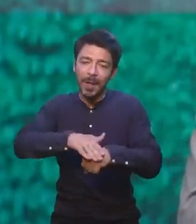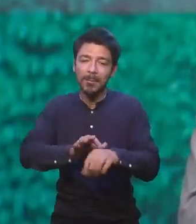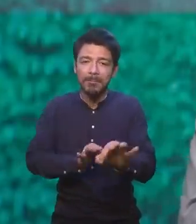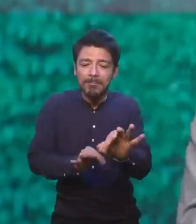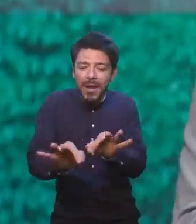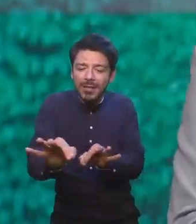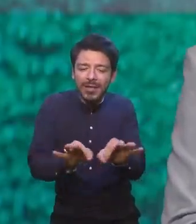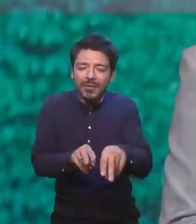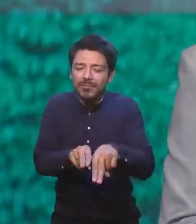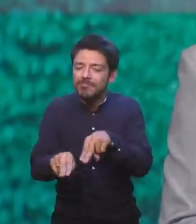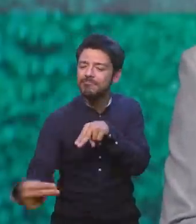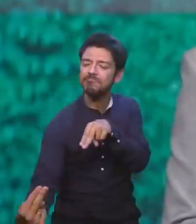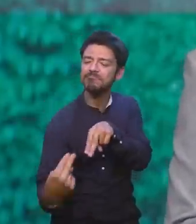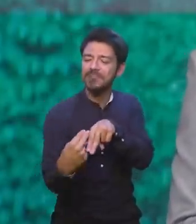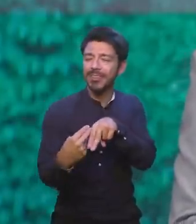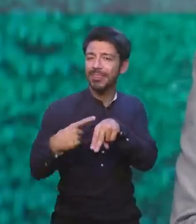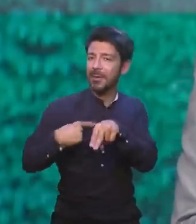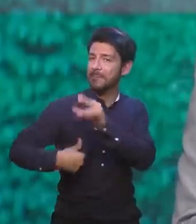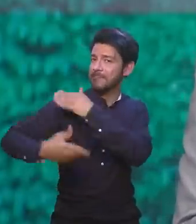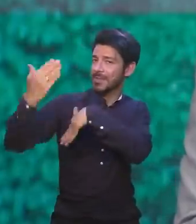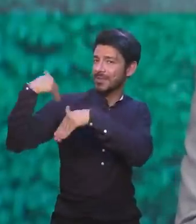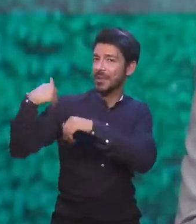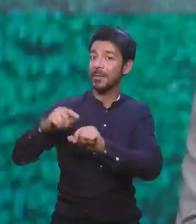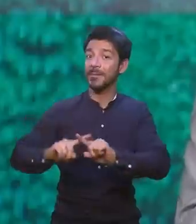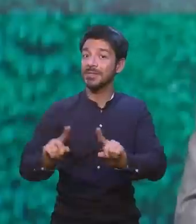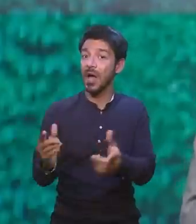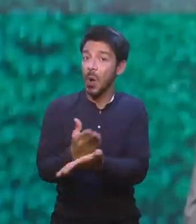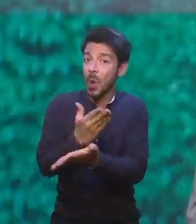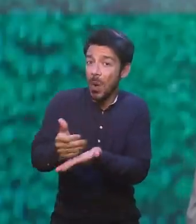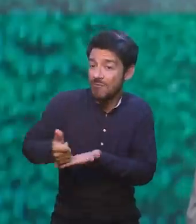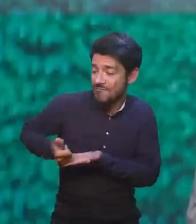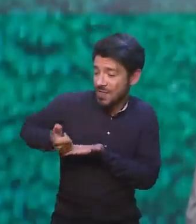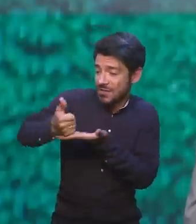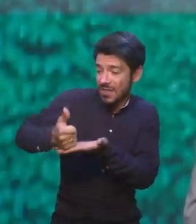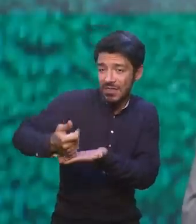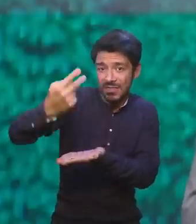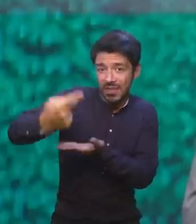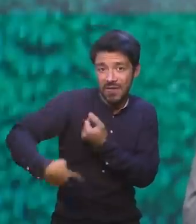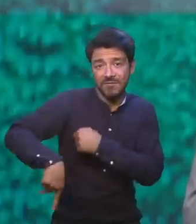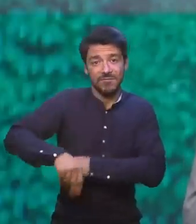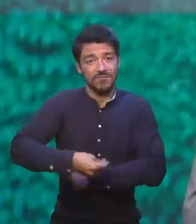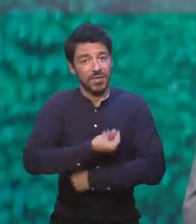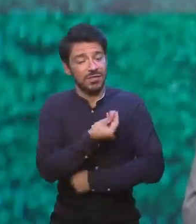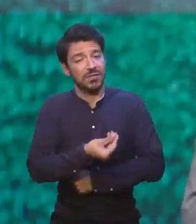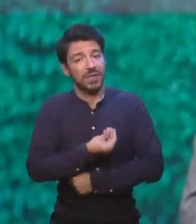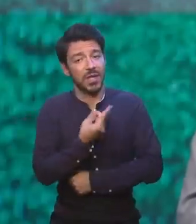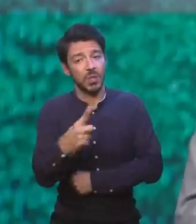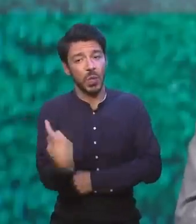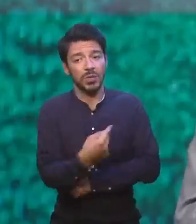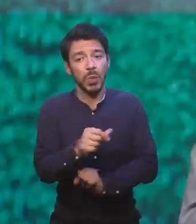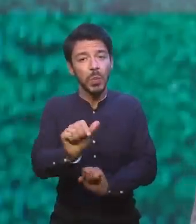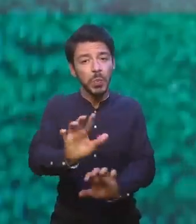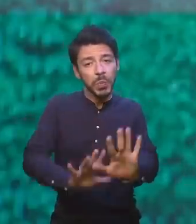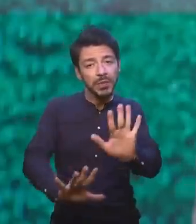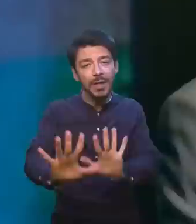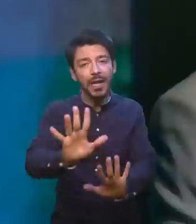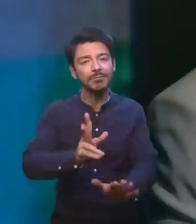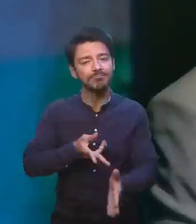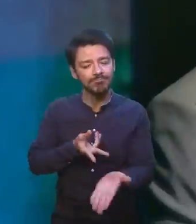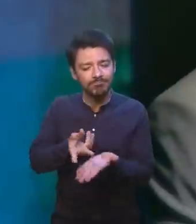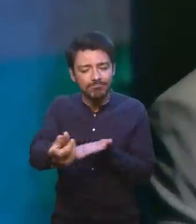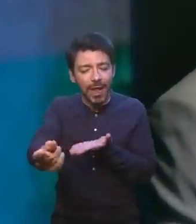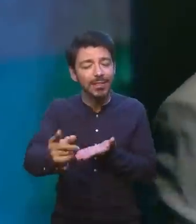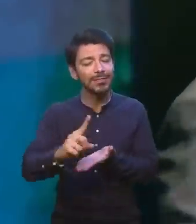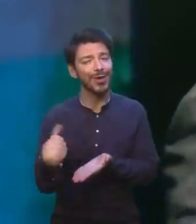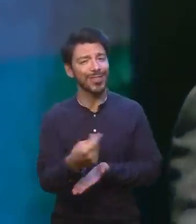passado. Mas existem muitas provações e expiações causadas nesta vida que com cuidados contínuos nós poderíamos